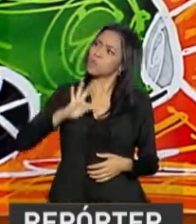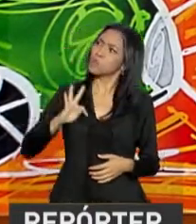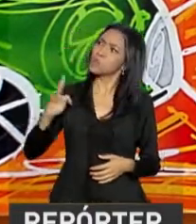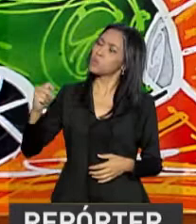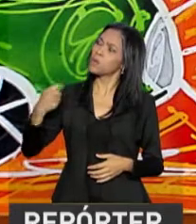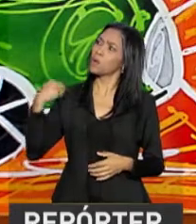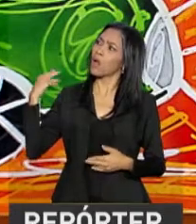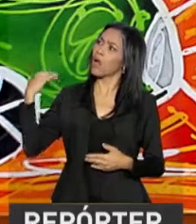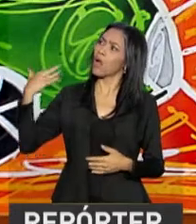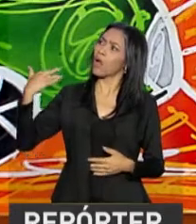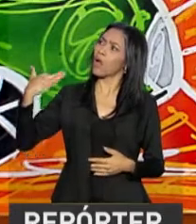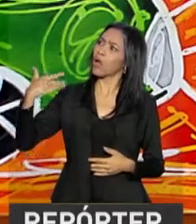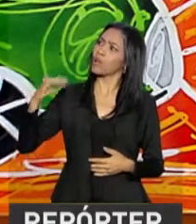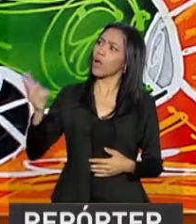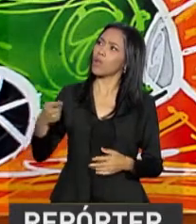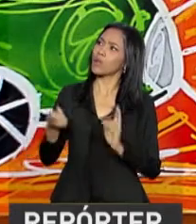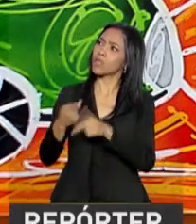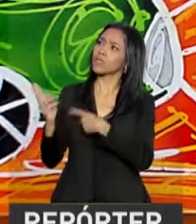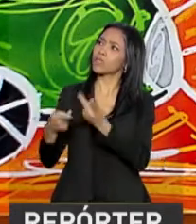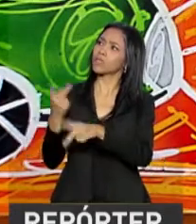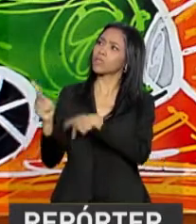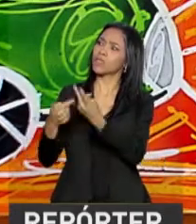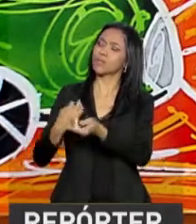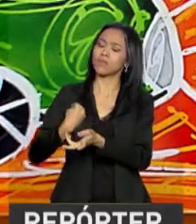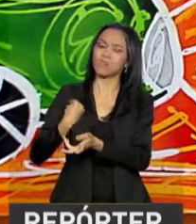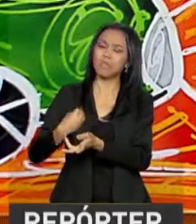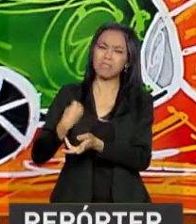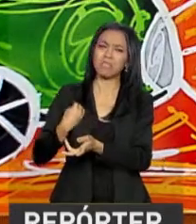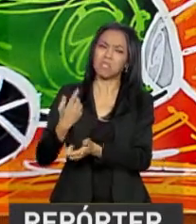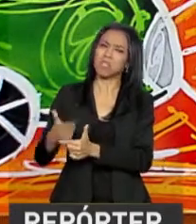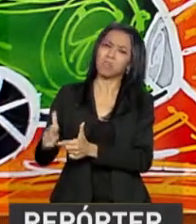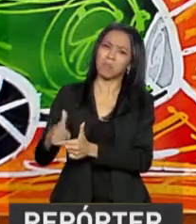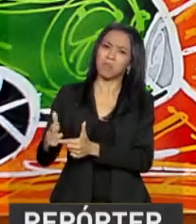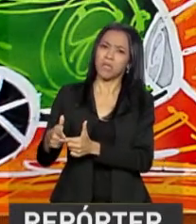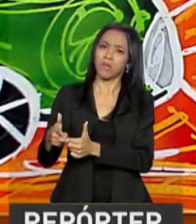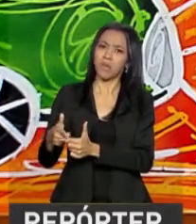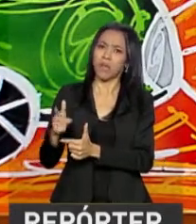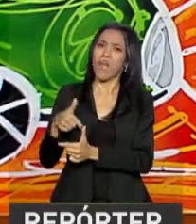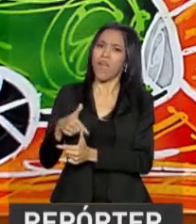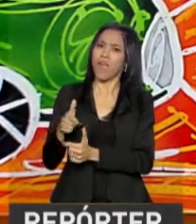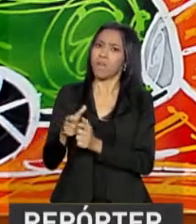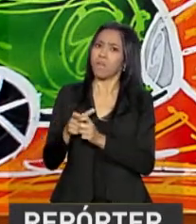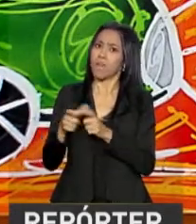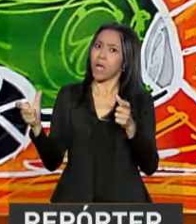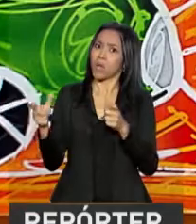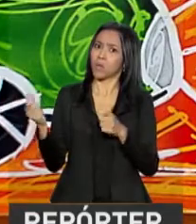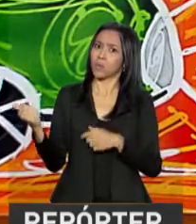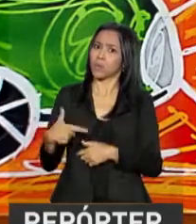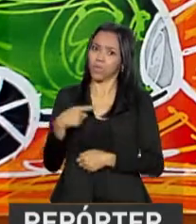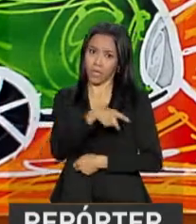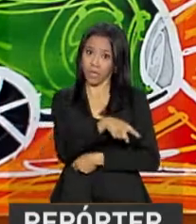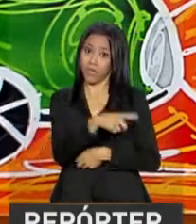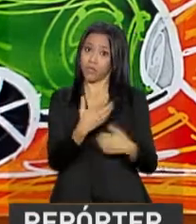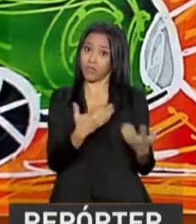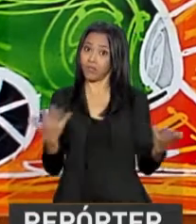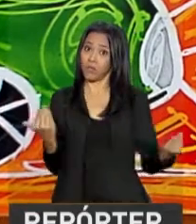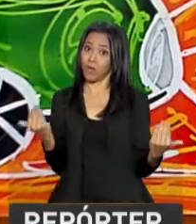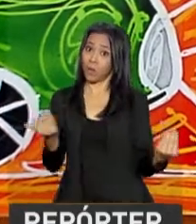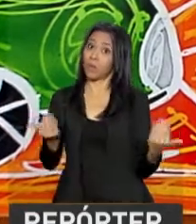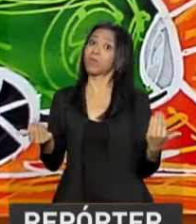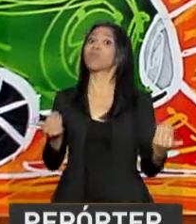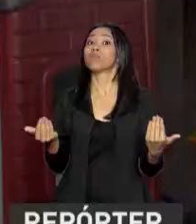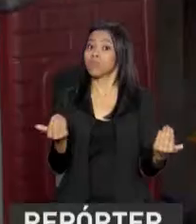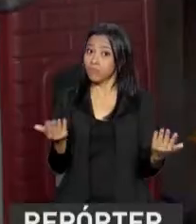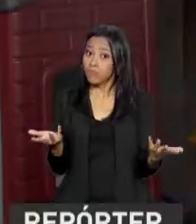que você está passando os motards uma dificuldade realmente tem o tamanho que você dá porque né para aquela